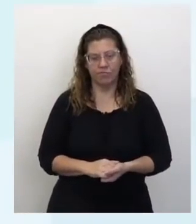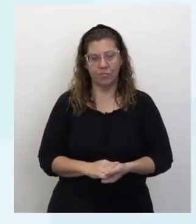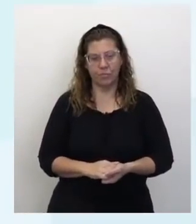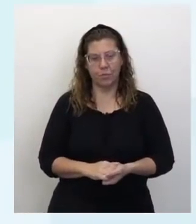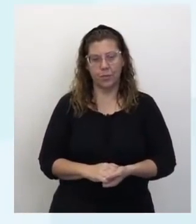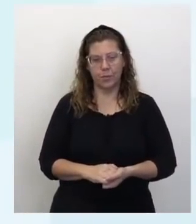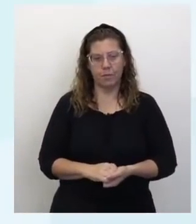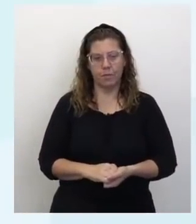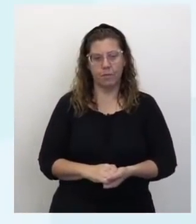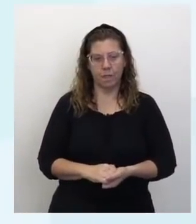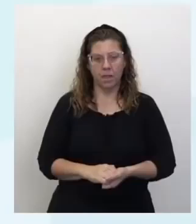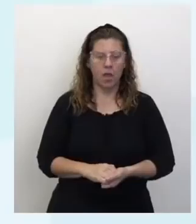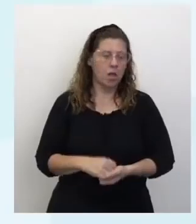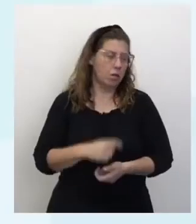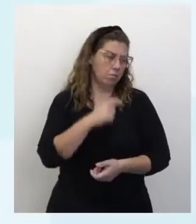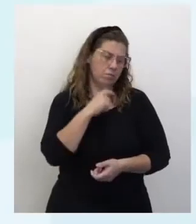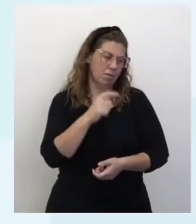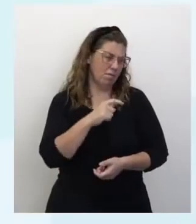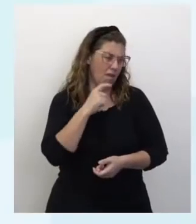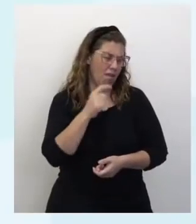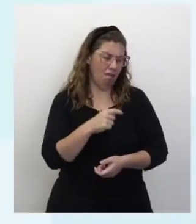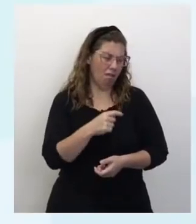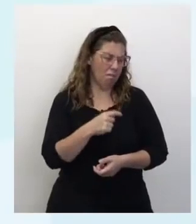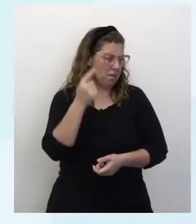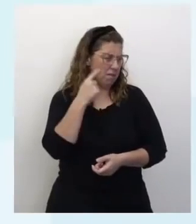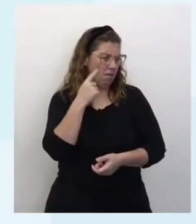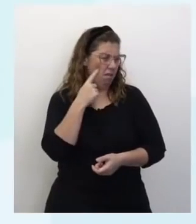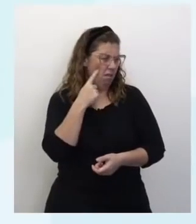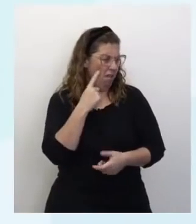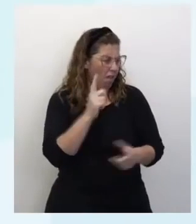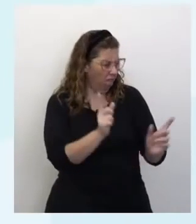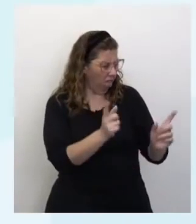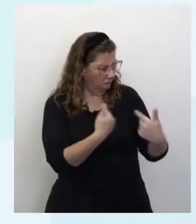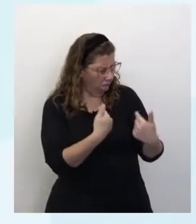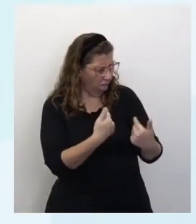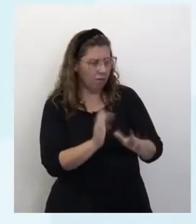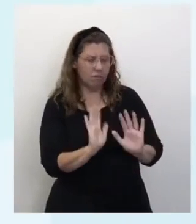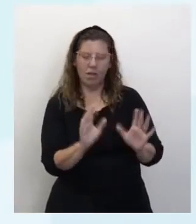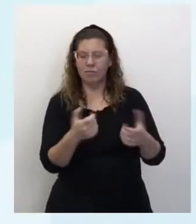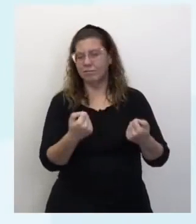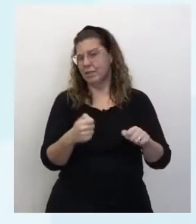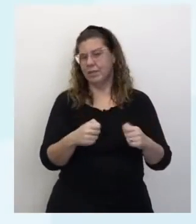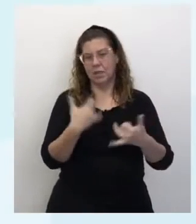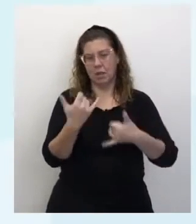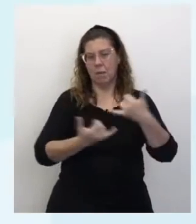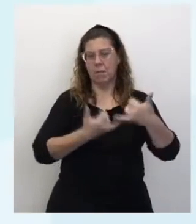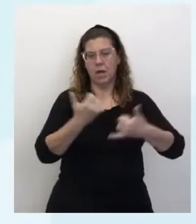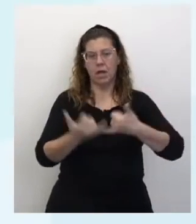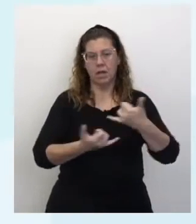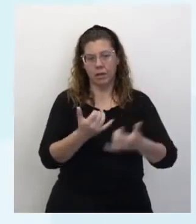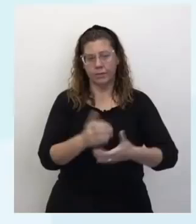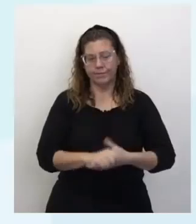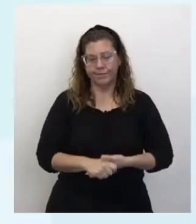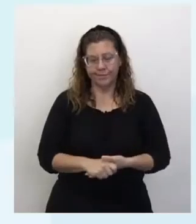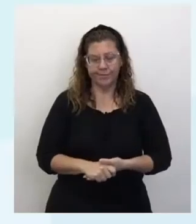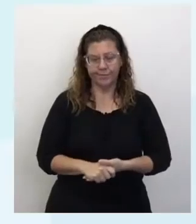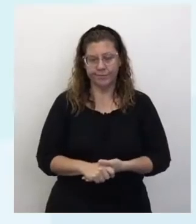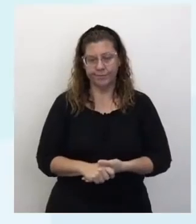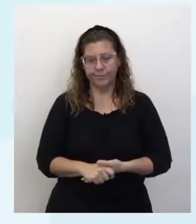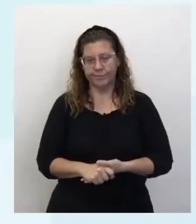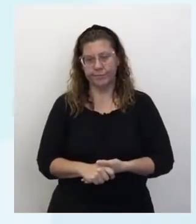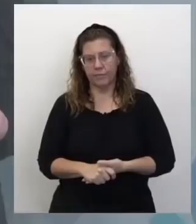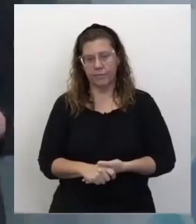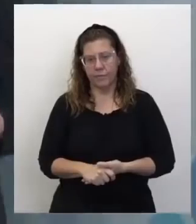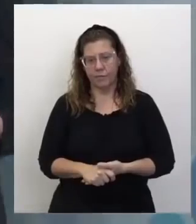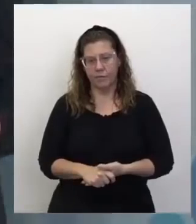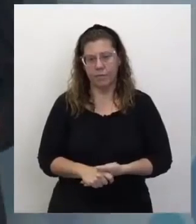the meme. Ninguém deve se ofender pelo meme. Então você tem que tomar cuidado aí quando você faz um meme, você não criar um meme ofensivo, né? Acho